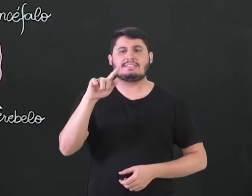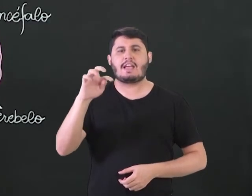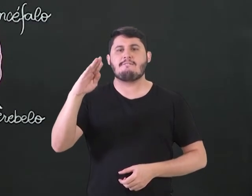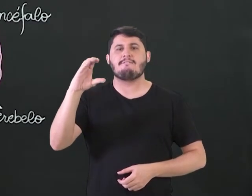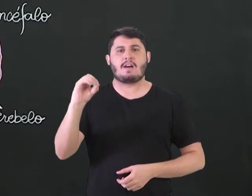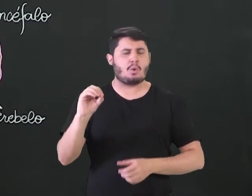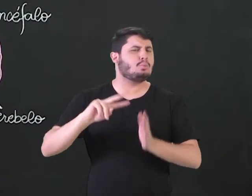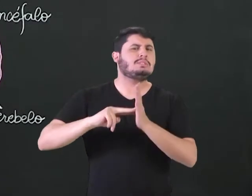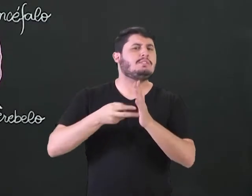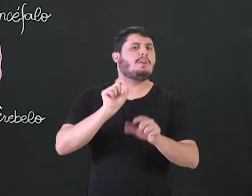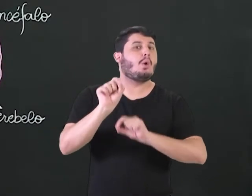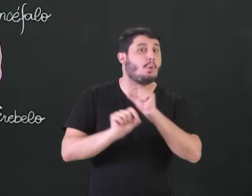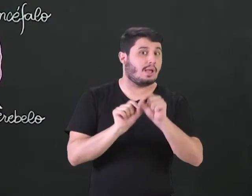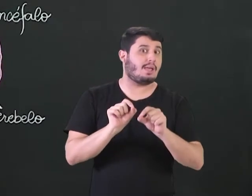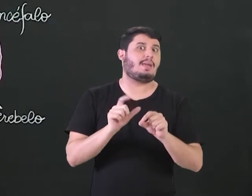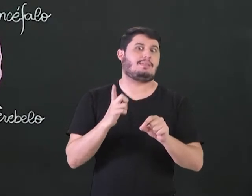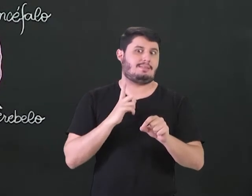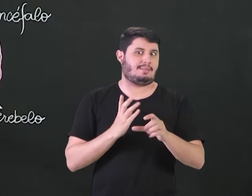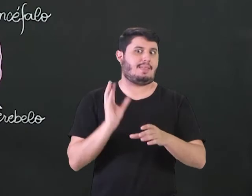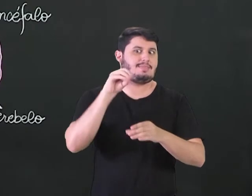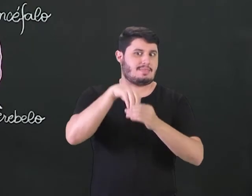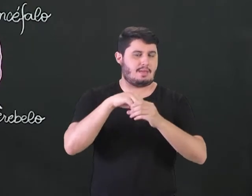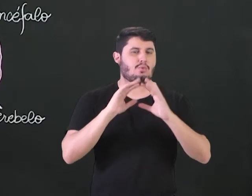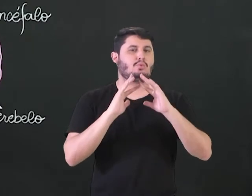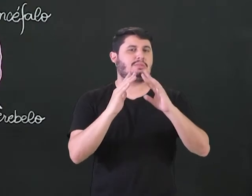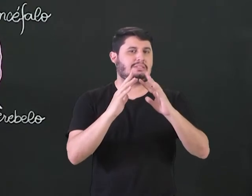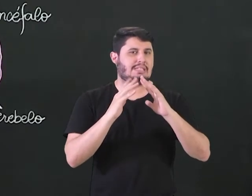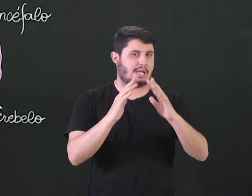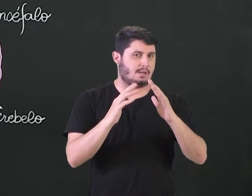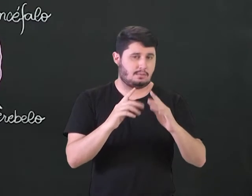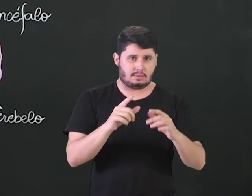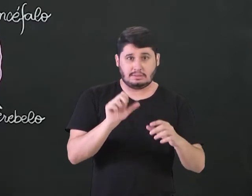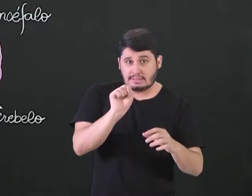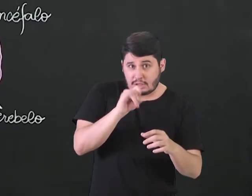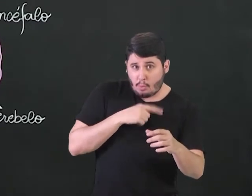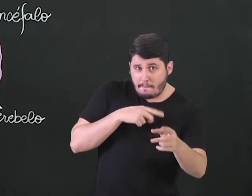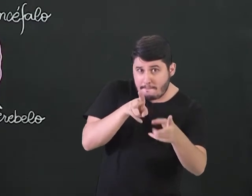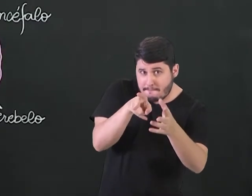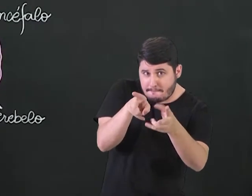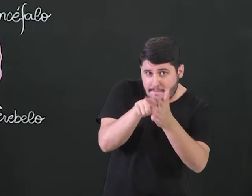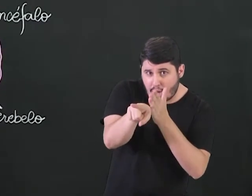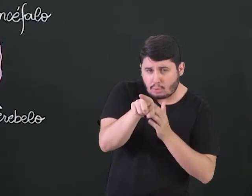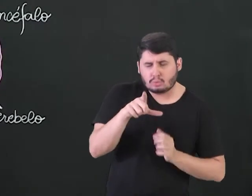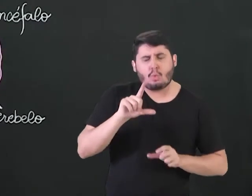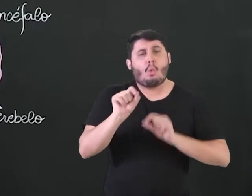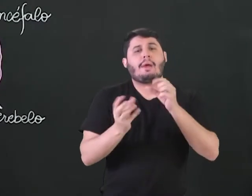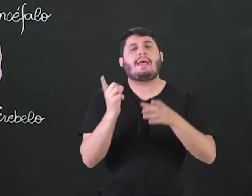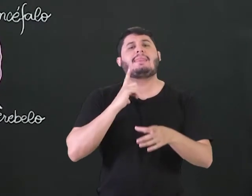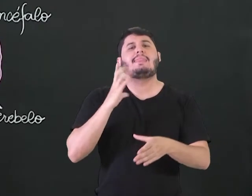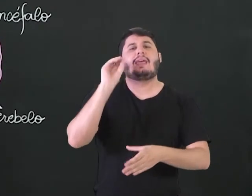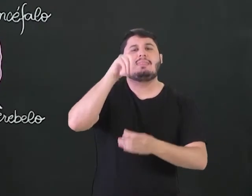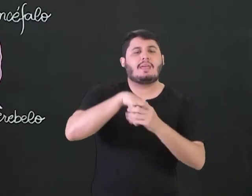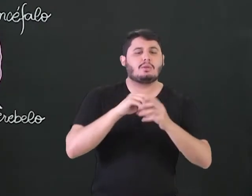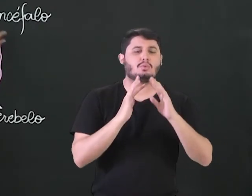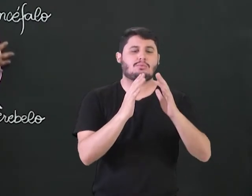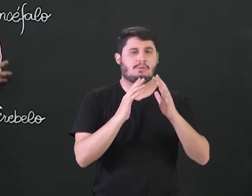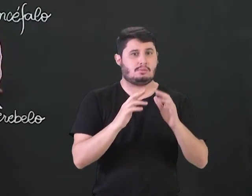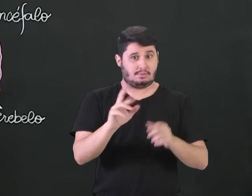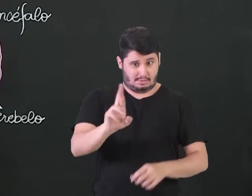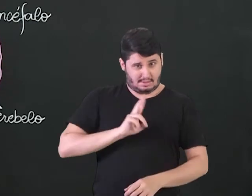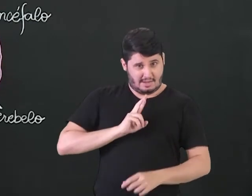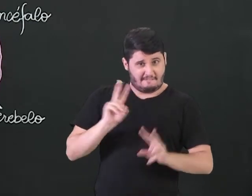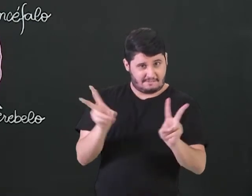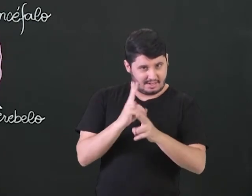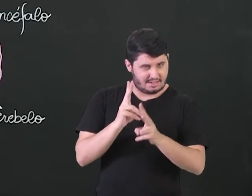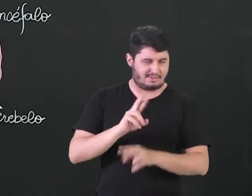pra você, o que, que tem na sua cabeça? Não me responda que tem vento. Ela tem um grande conteúdo. Ela tem uma grande